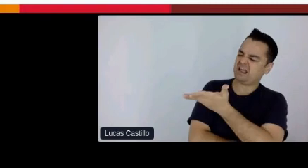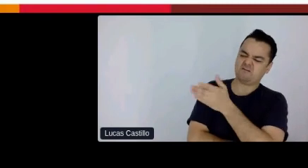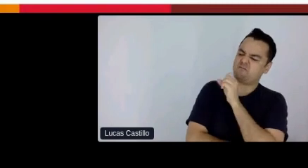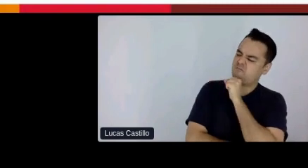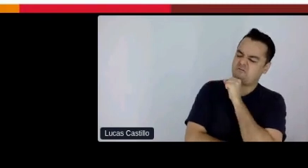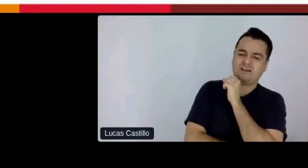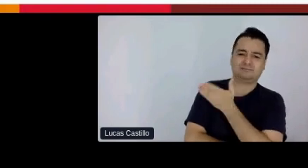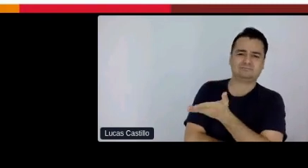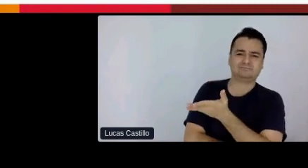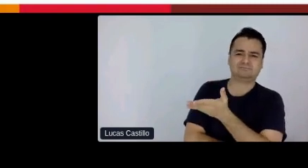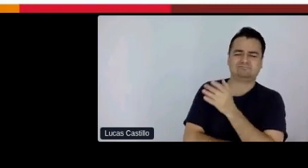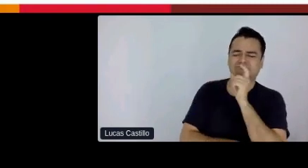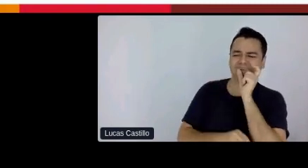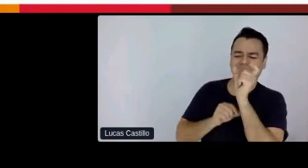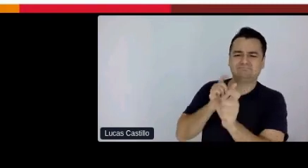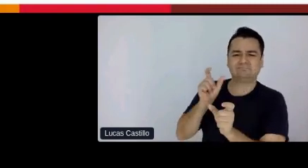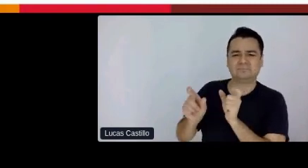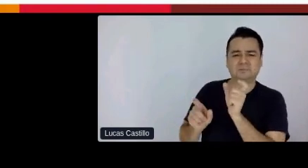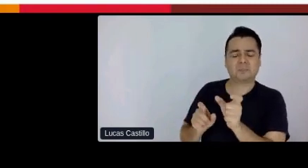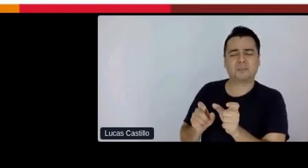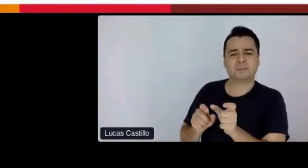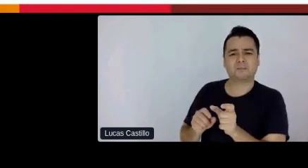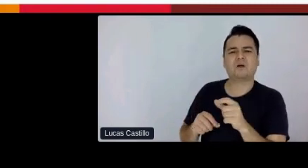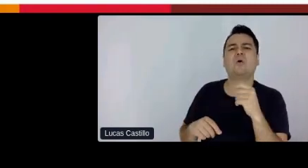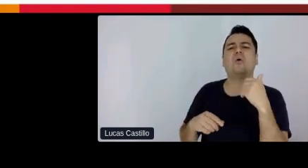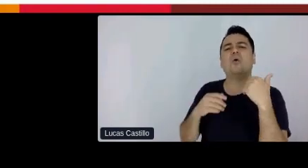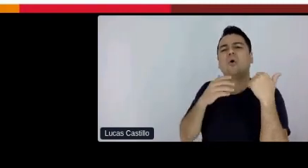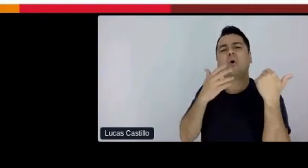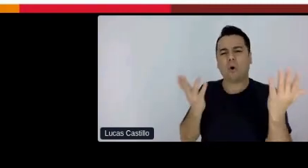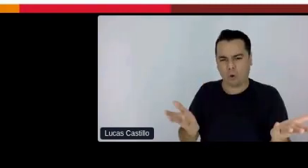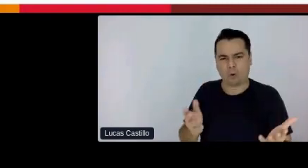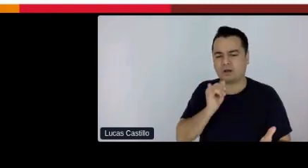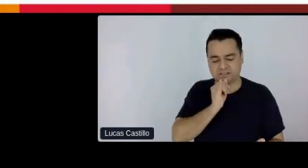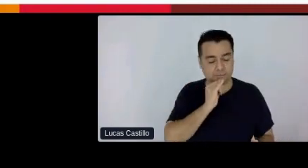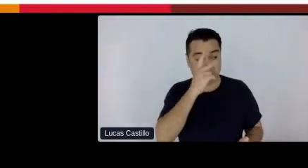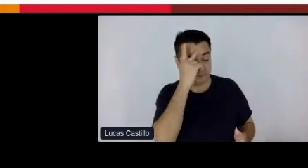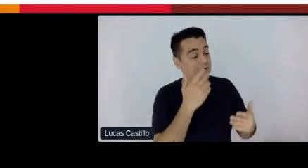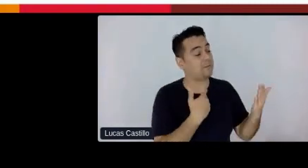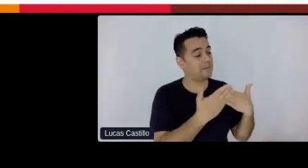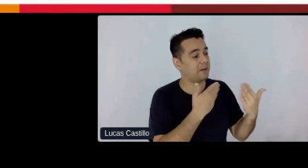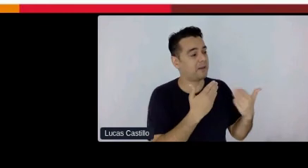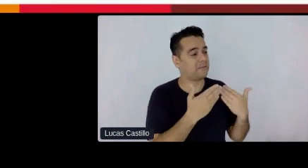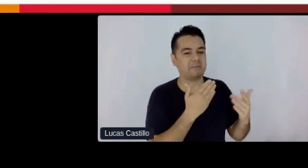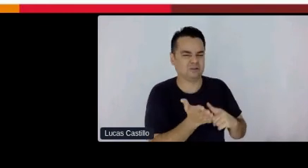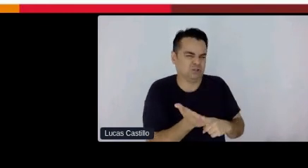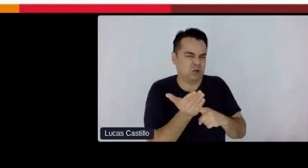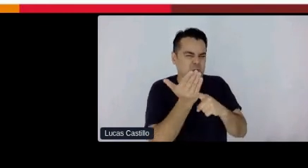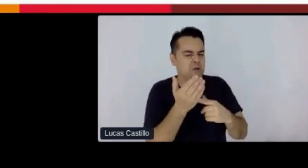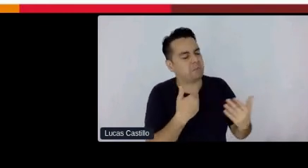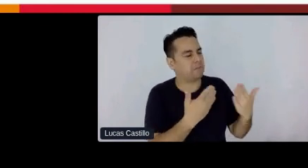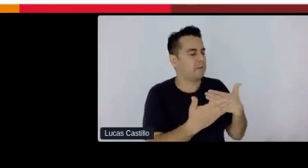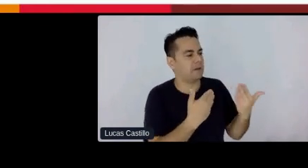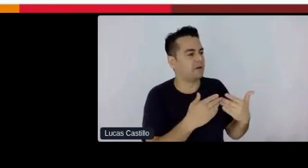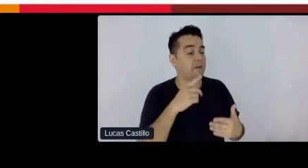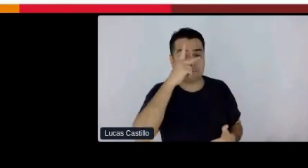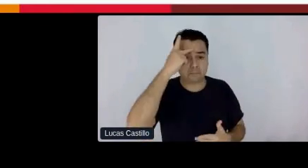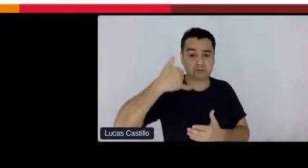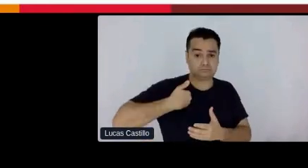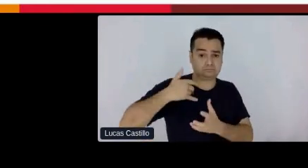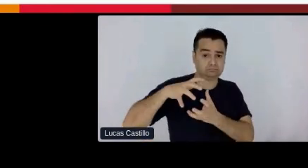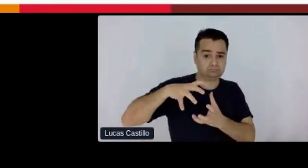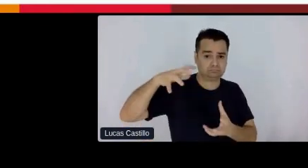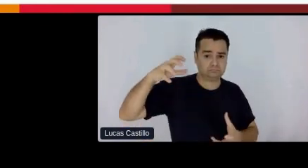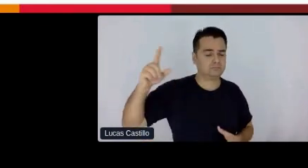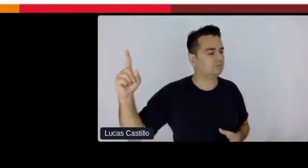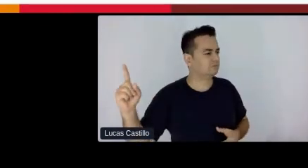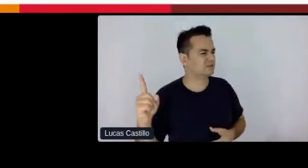gente está conversando de um assunto novo, chega uma pessoa mais velha e fala, fulano, sai daqui, que isso aqui não é do seu tempo. Isso é coisa de tiozão. Ou às vezes a gente fala